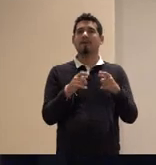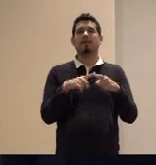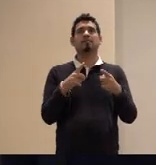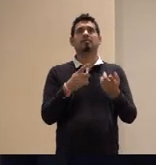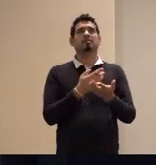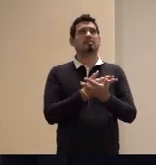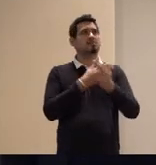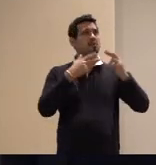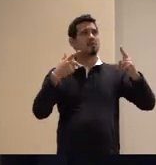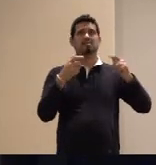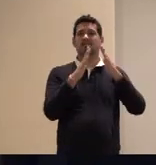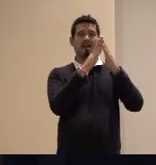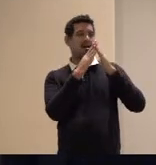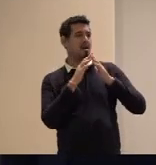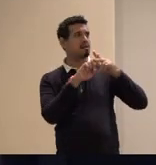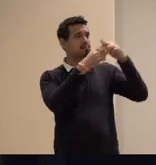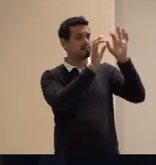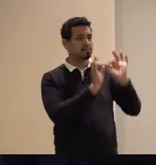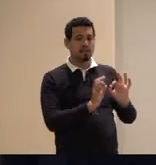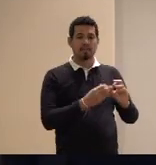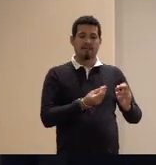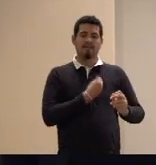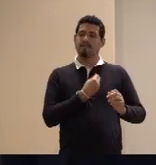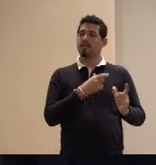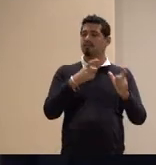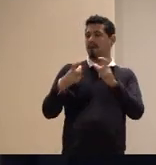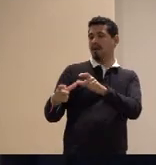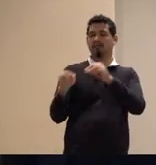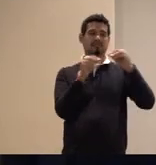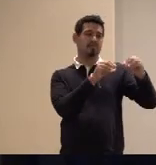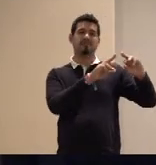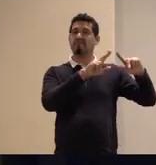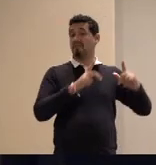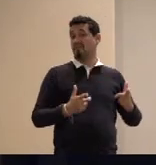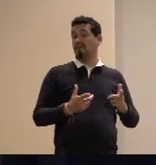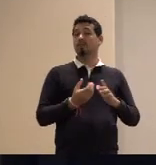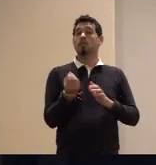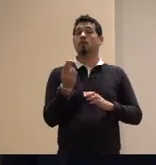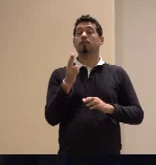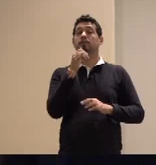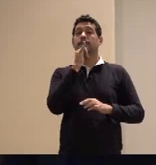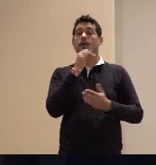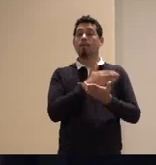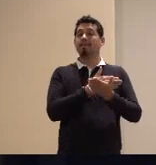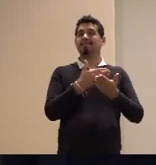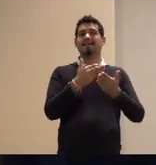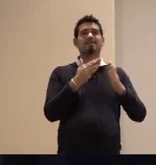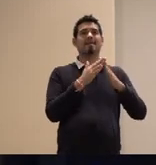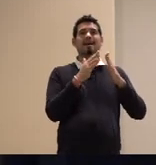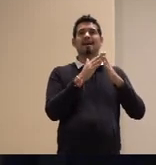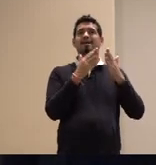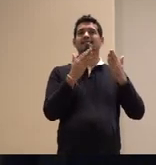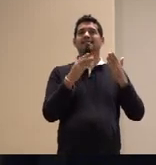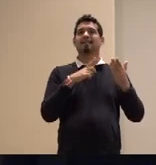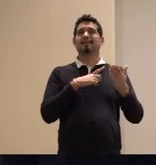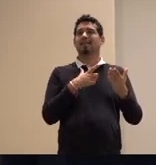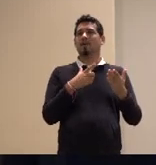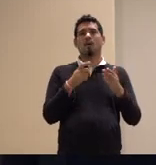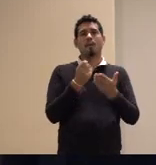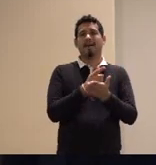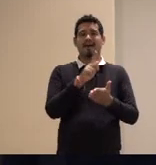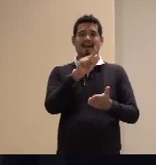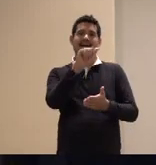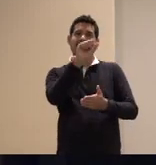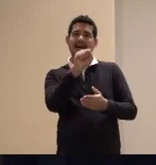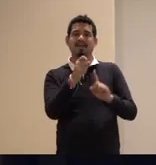inicial para residir numa outra moradia, às vezes, para iniciar numa casa, ele precisa comprar um botijão de gás, uma